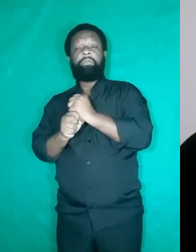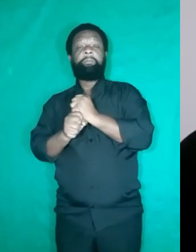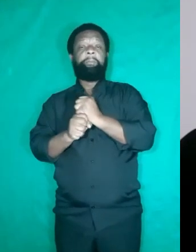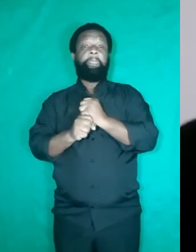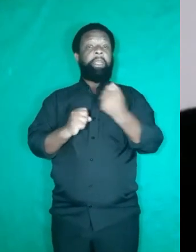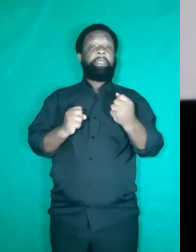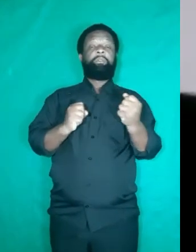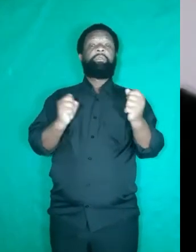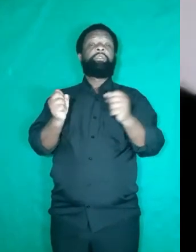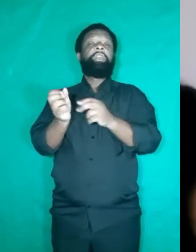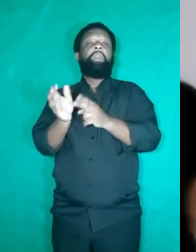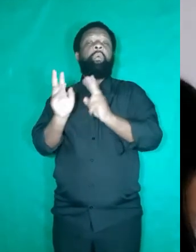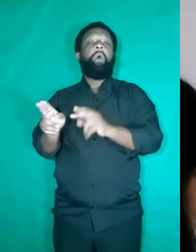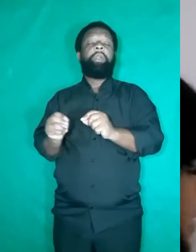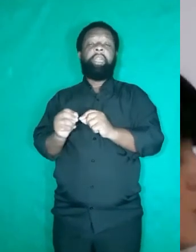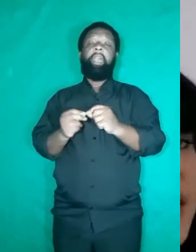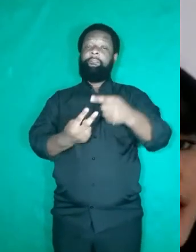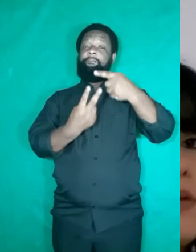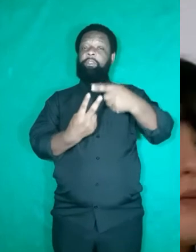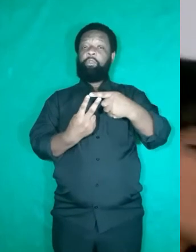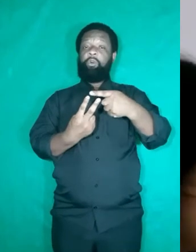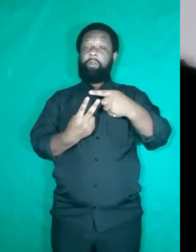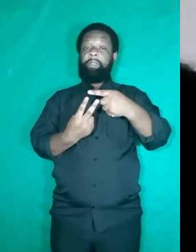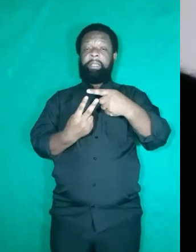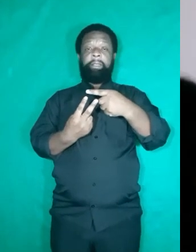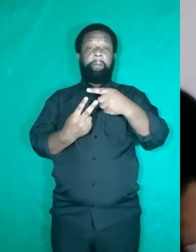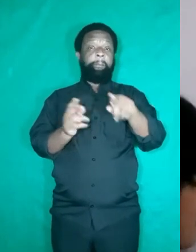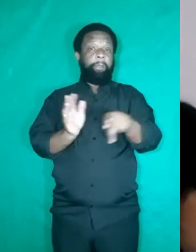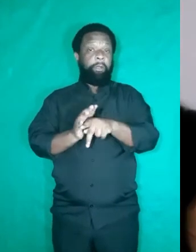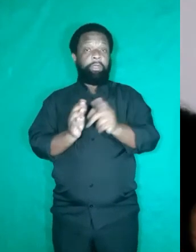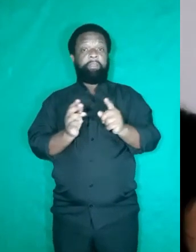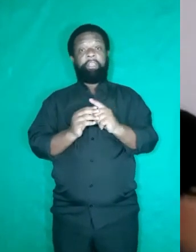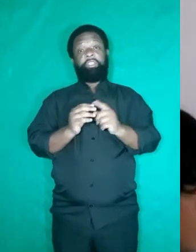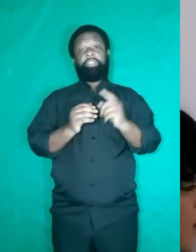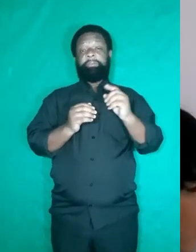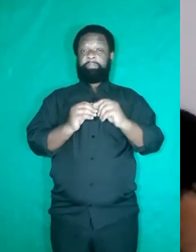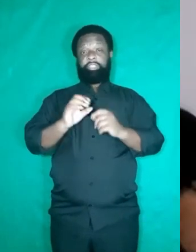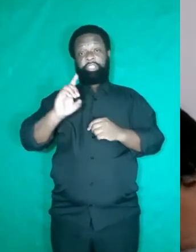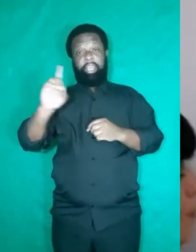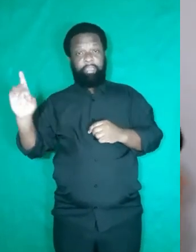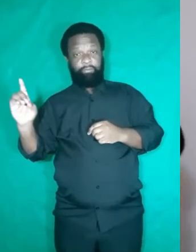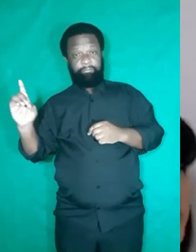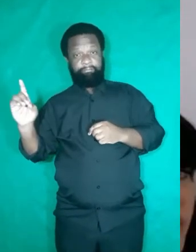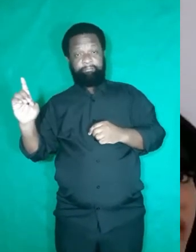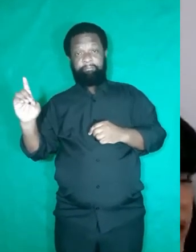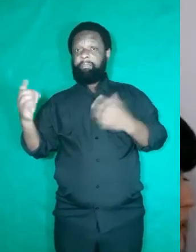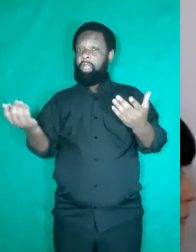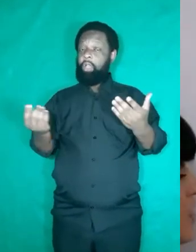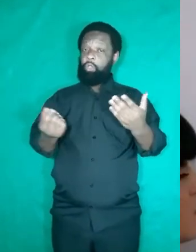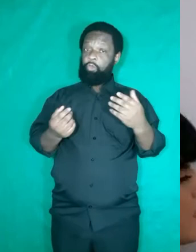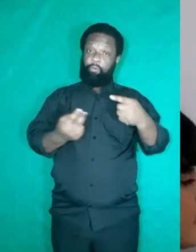vetor resultante para lá para o lado direito. Então, esses vetores, eles estão